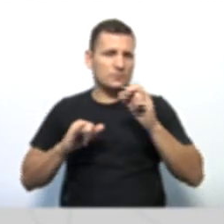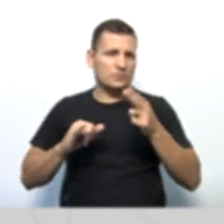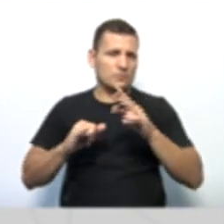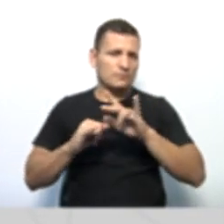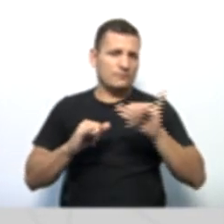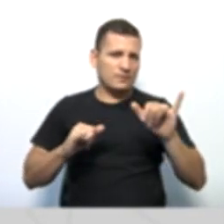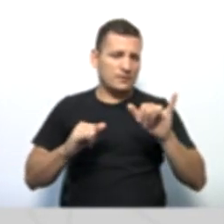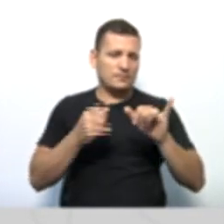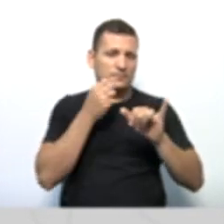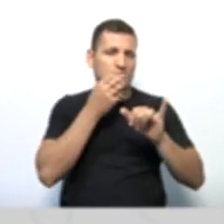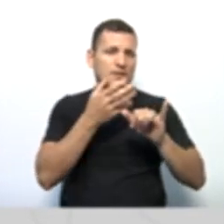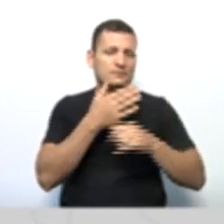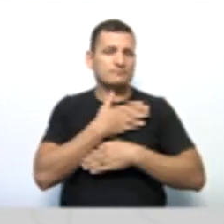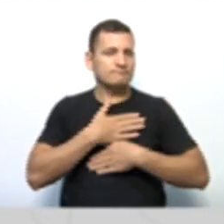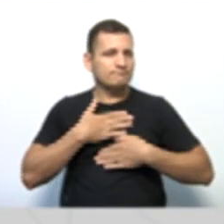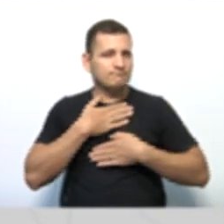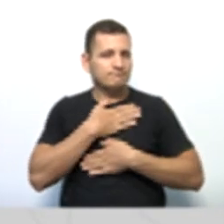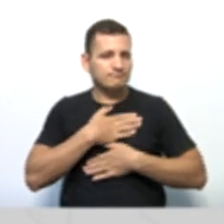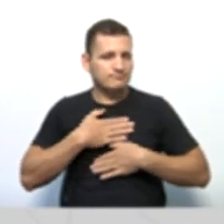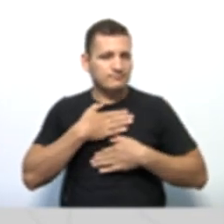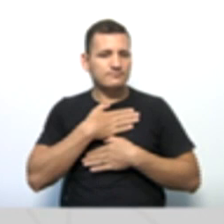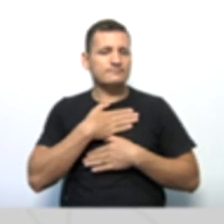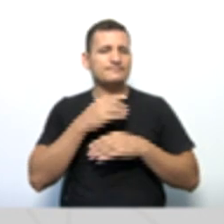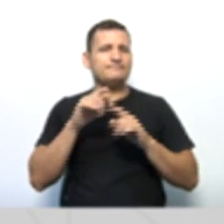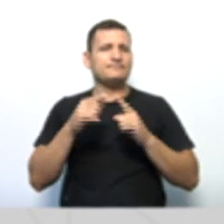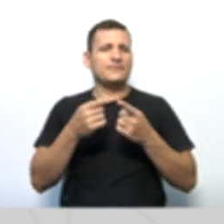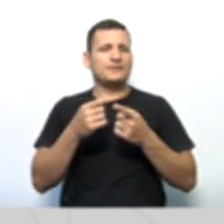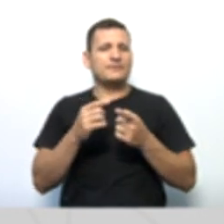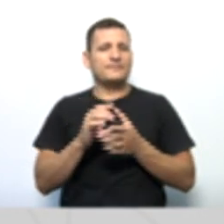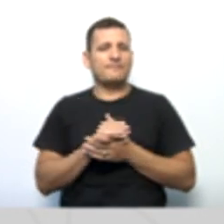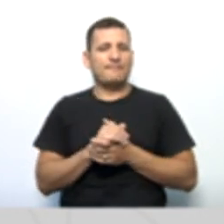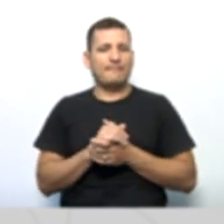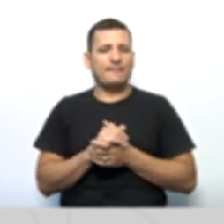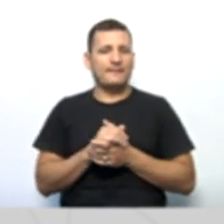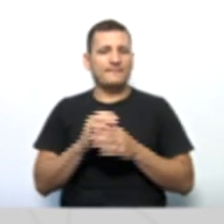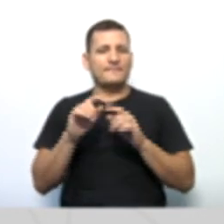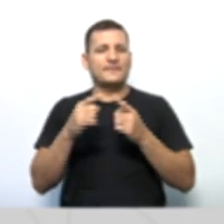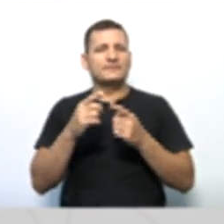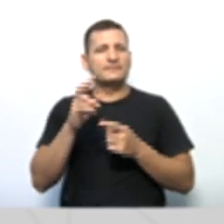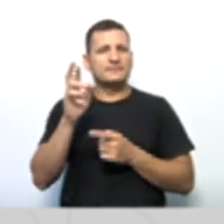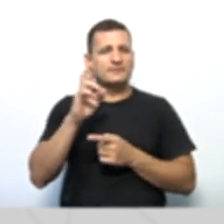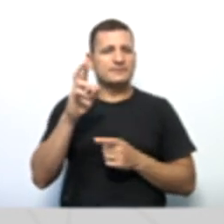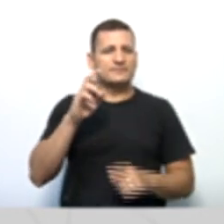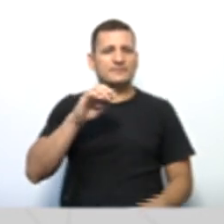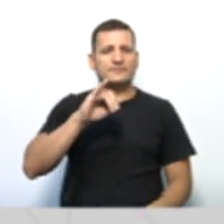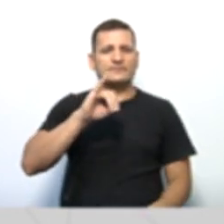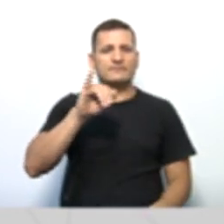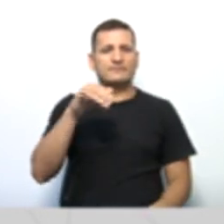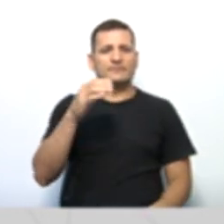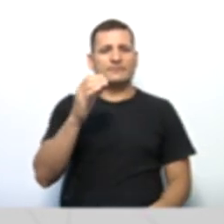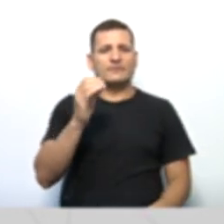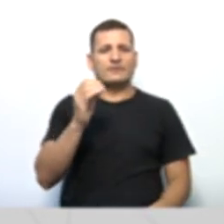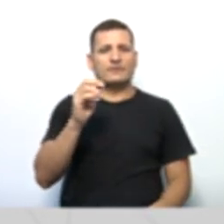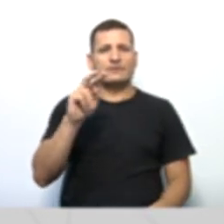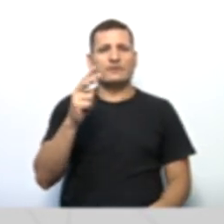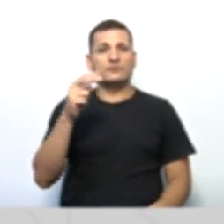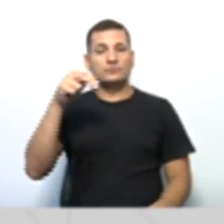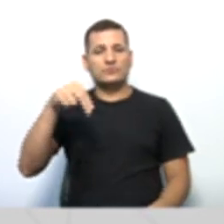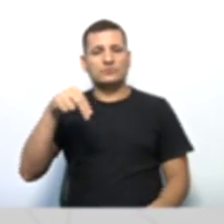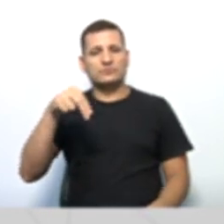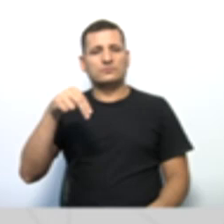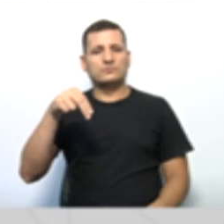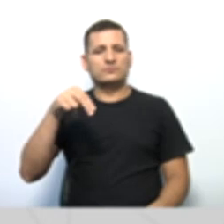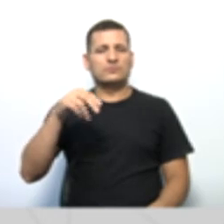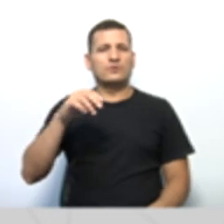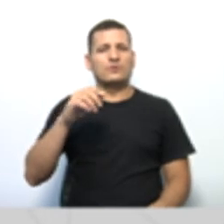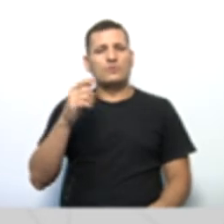causar bem-estar? Mas quem foram Jeremy Bentham e Stuart Mill? Quem foram esses caras?